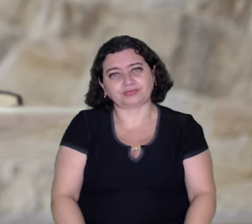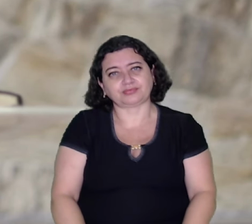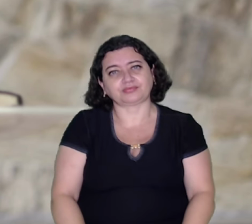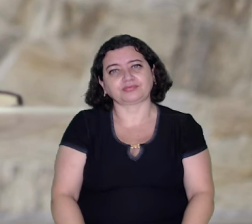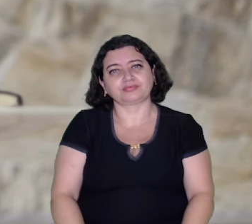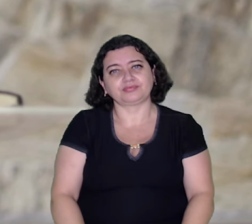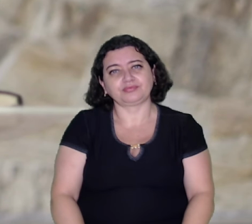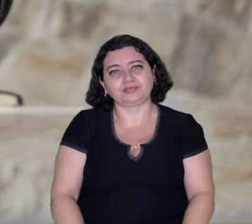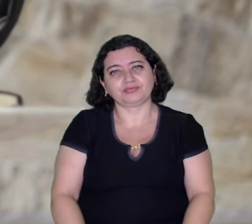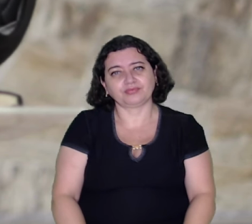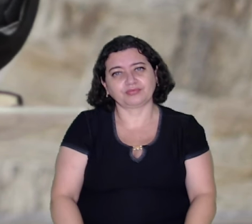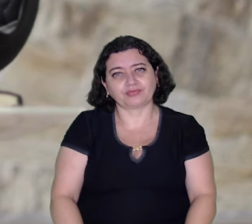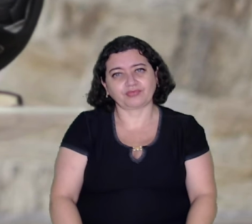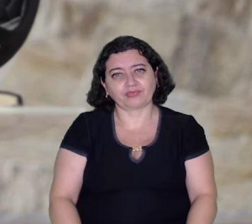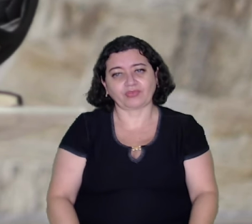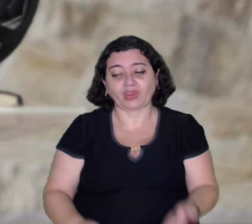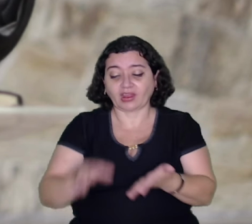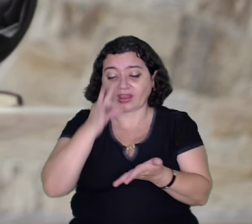O café na mesa,